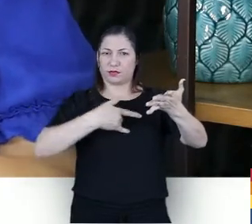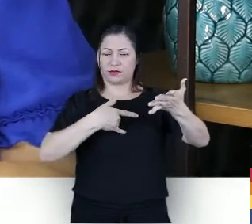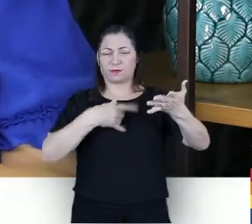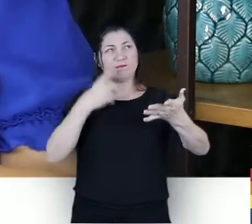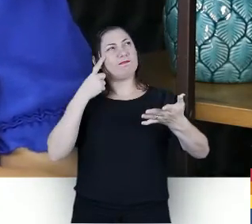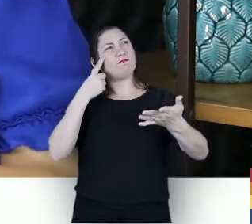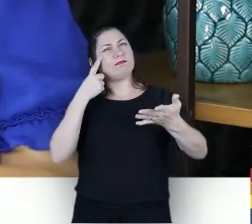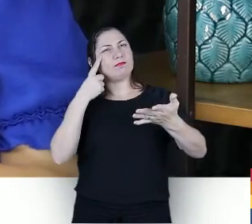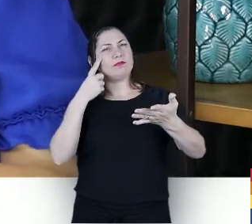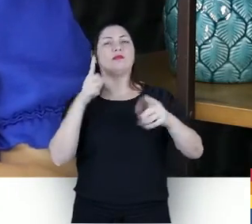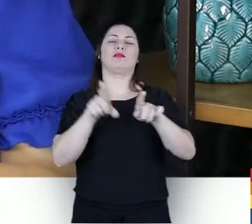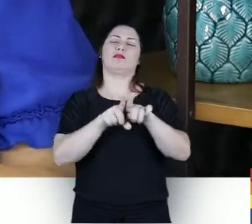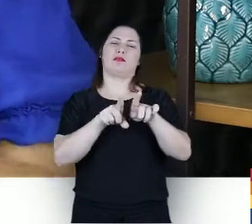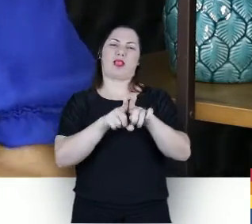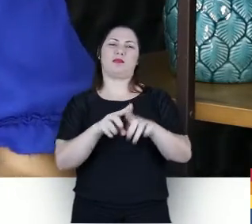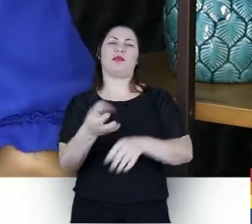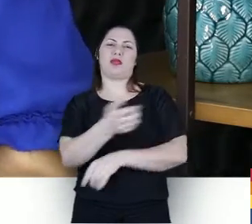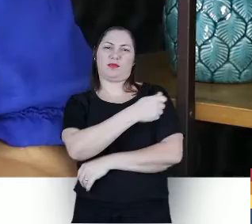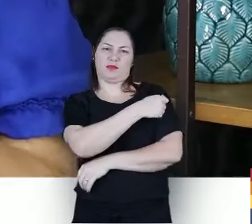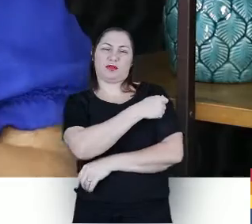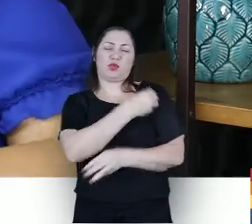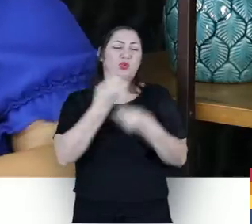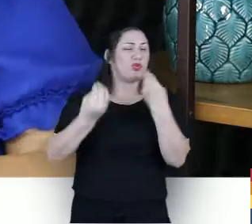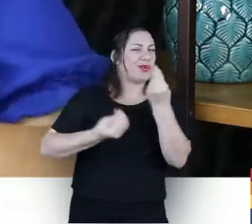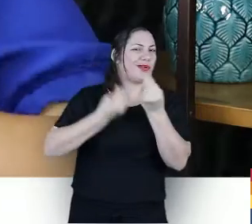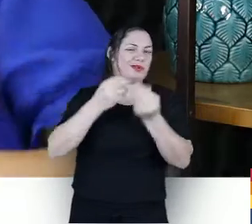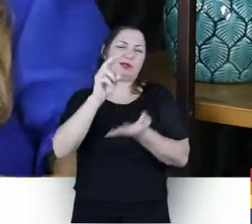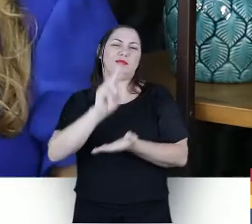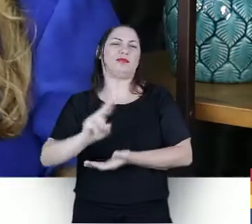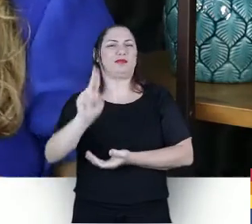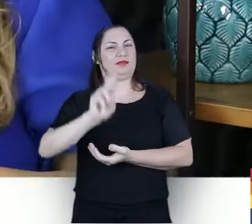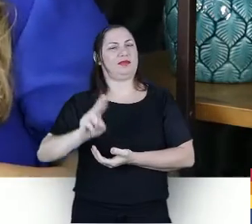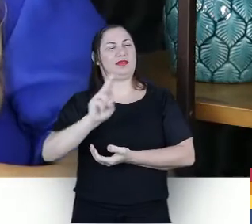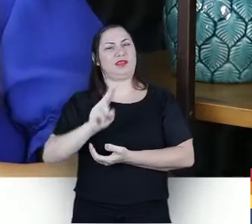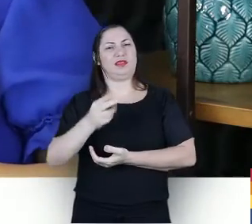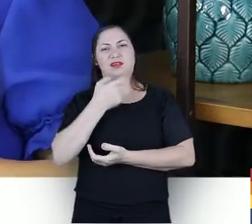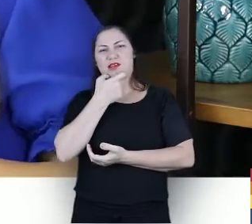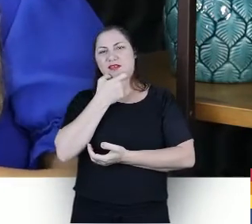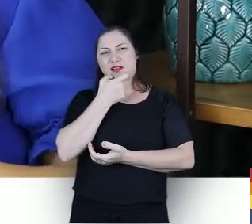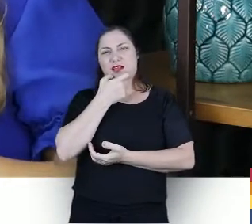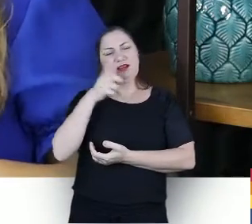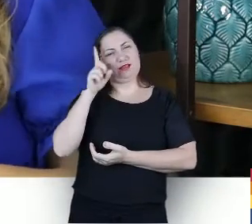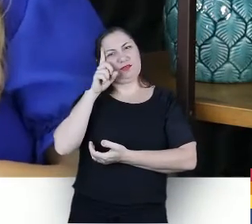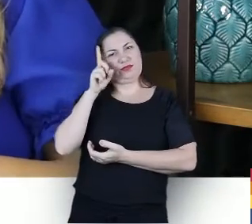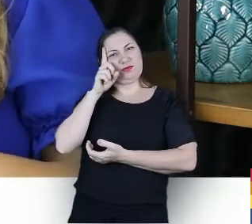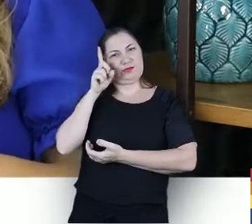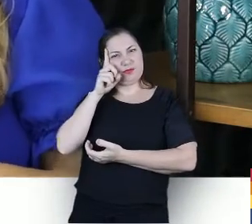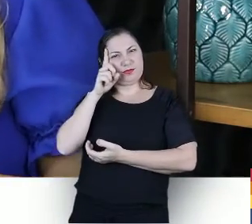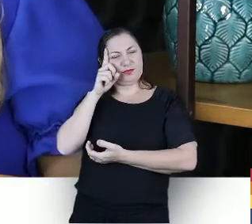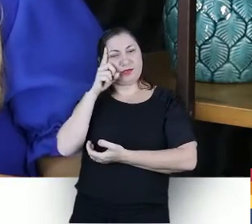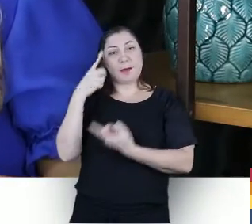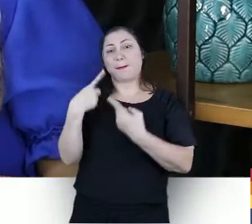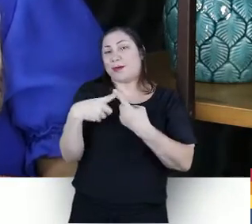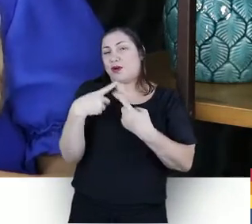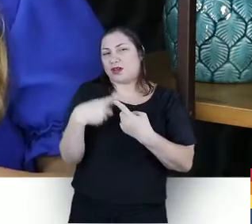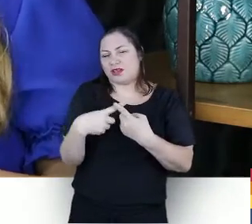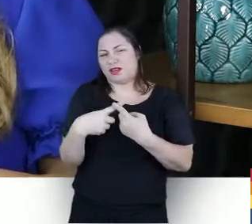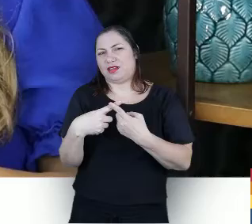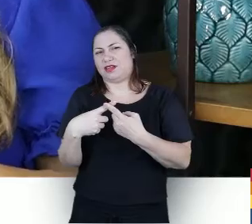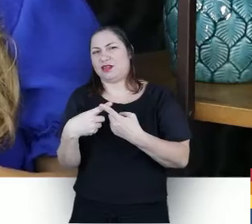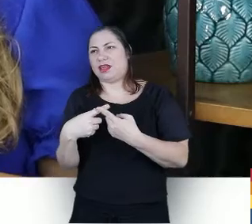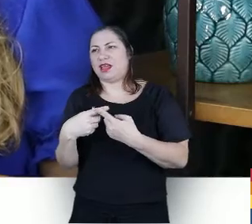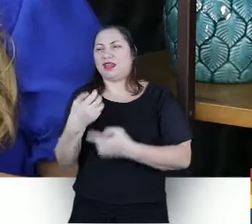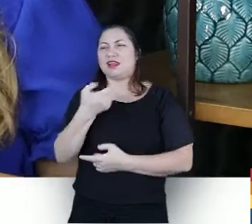é importante? Então, não vamos esquecer que estamos diante de um estado de potencialidades,